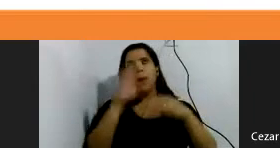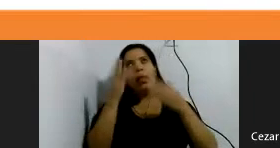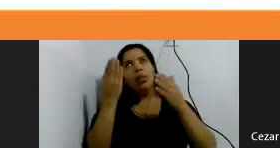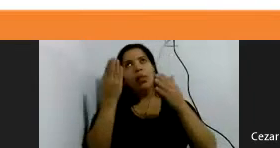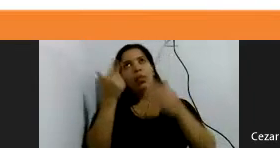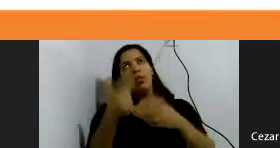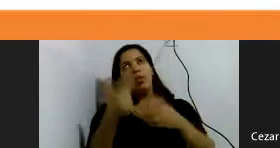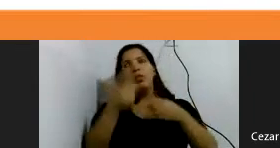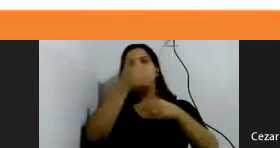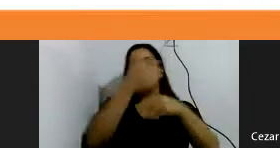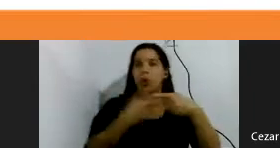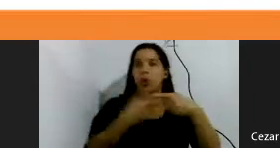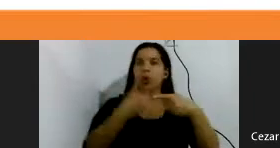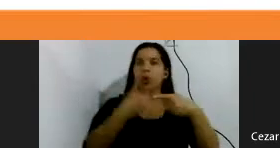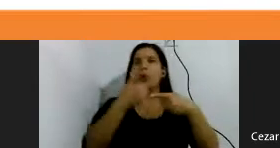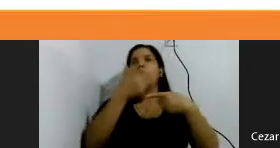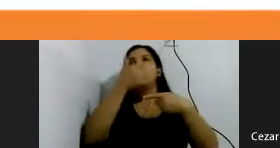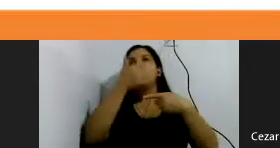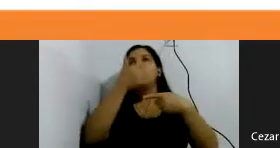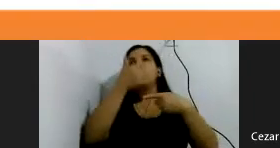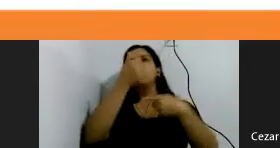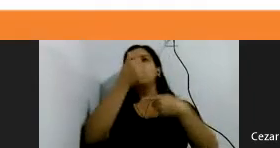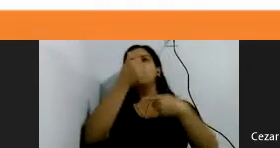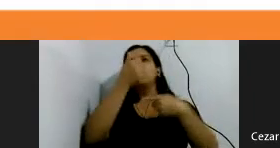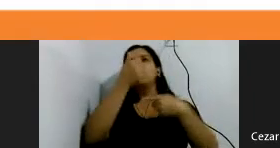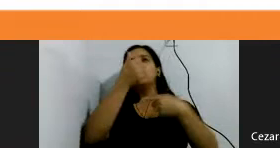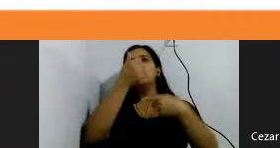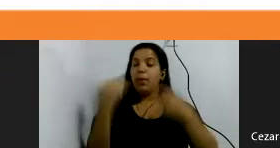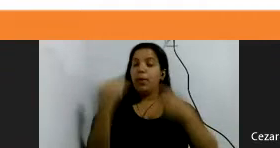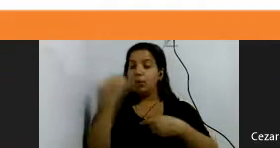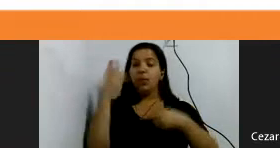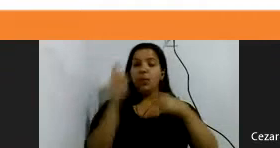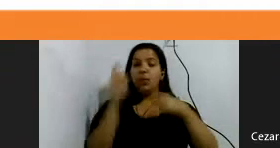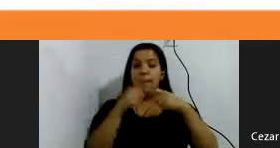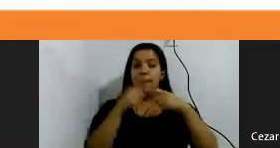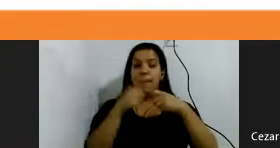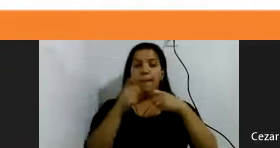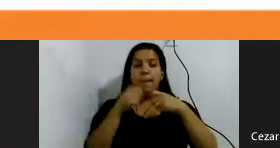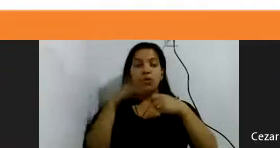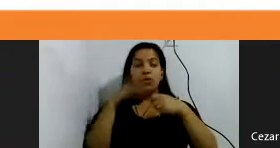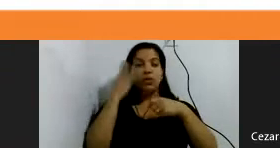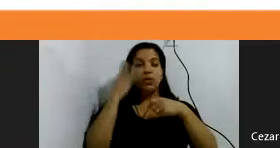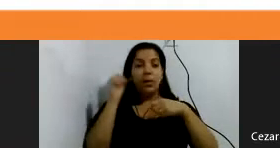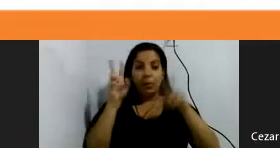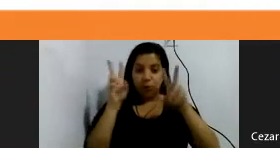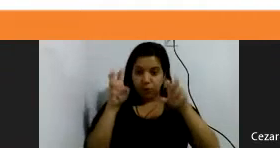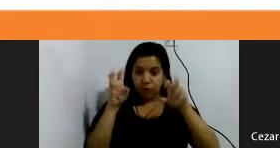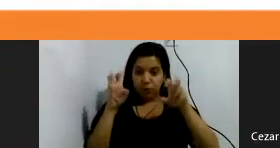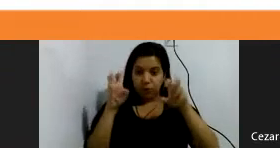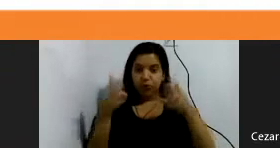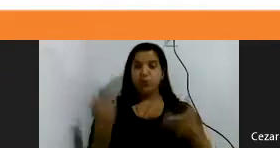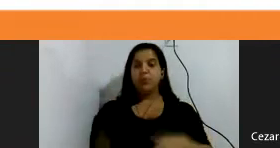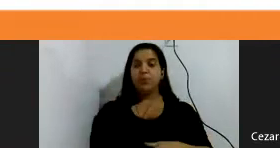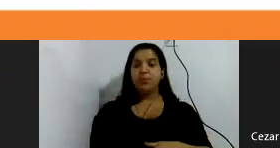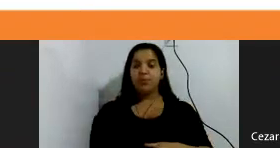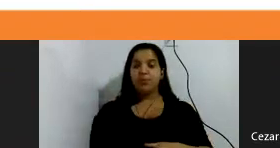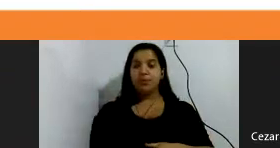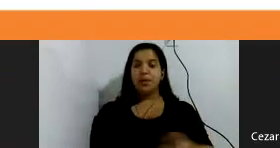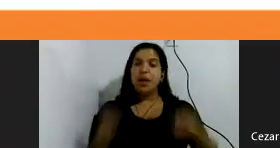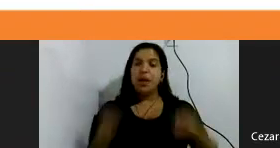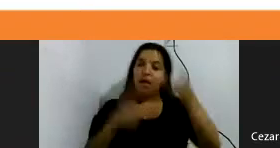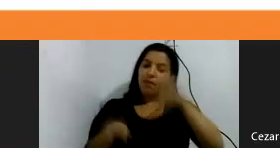para 8. Por quê? Porque é muito importante o médico saber a titulação que avalia também